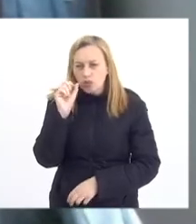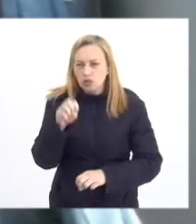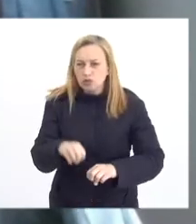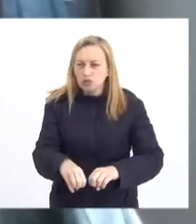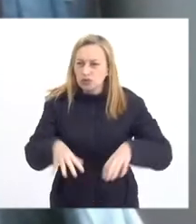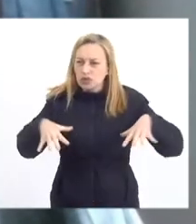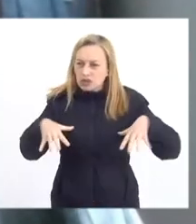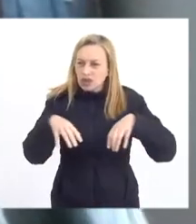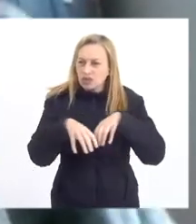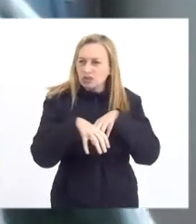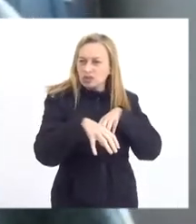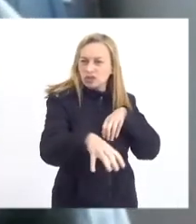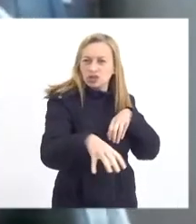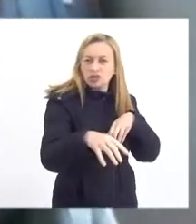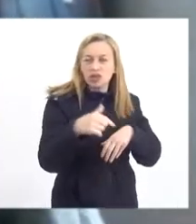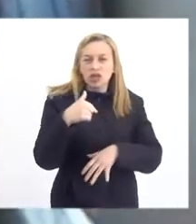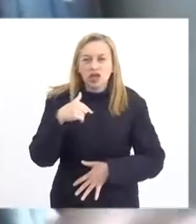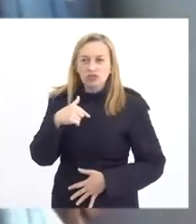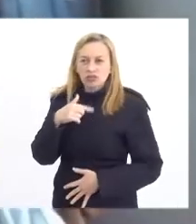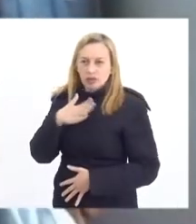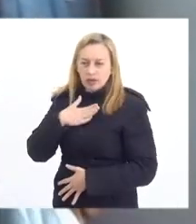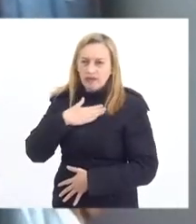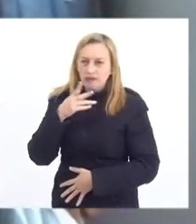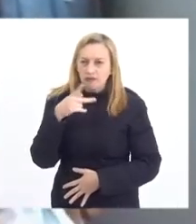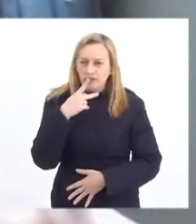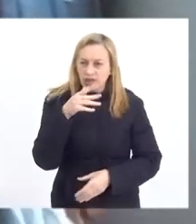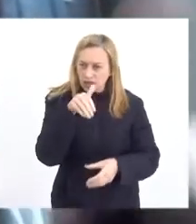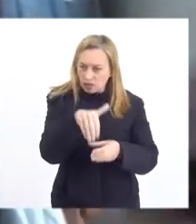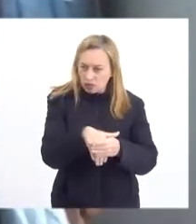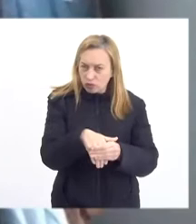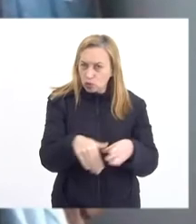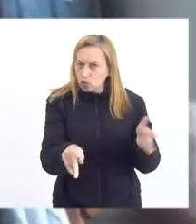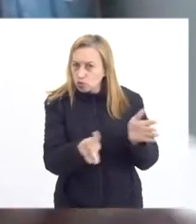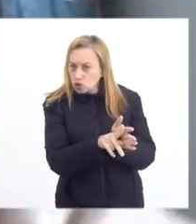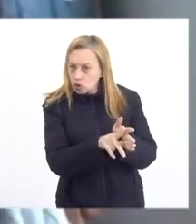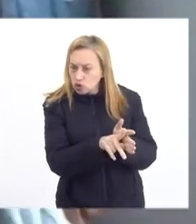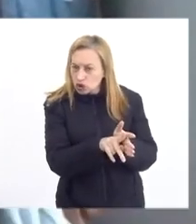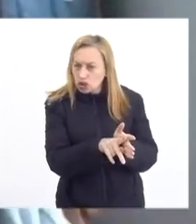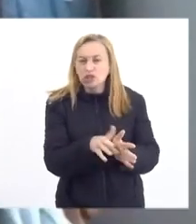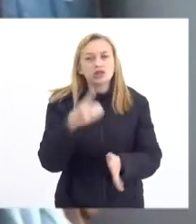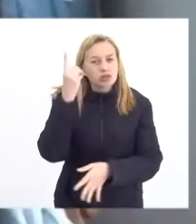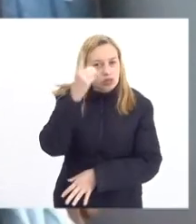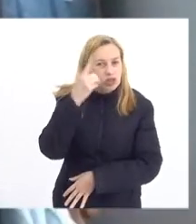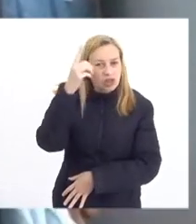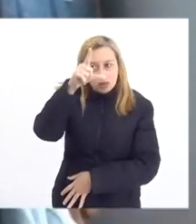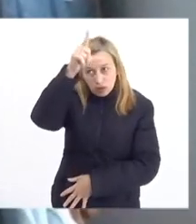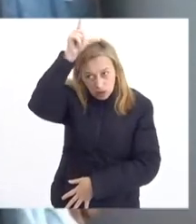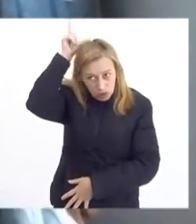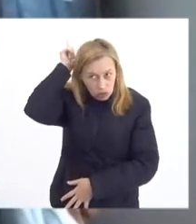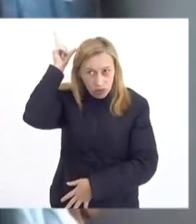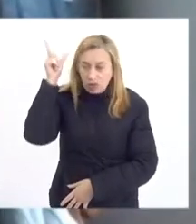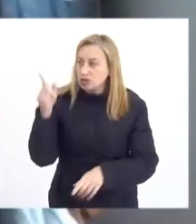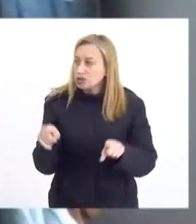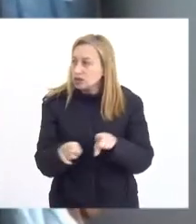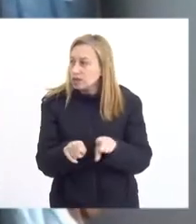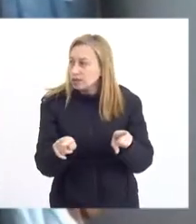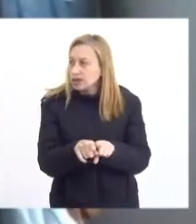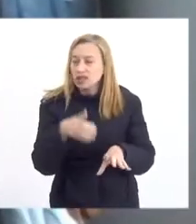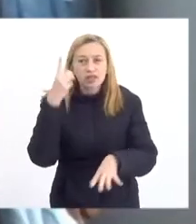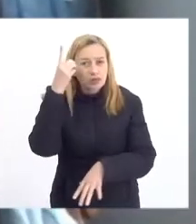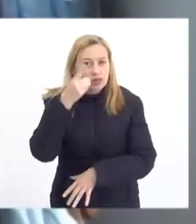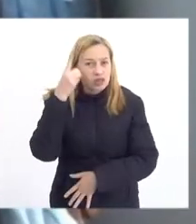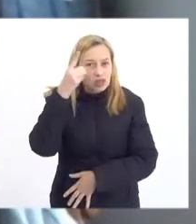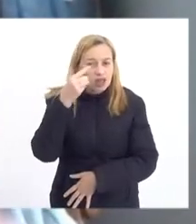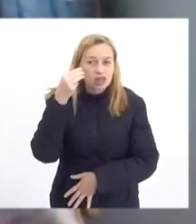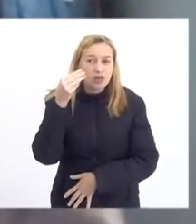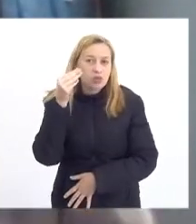virtual, eu, na minha declaração de voto sobre o projeto do deputado Luiz Paulo e também da deputada Mônica,